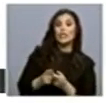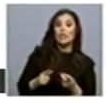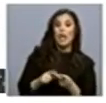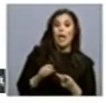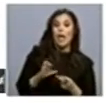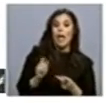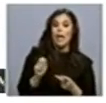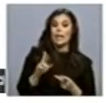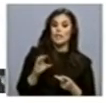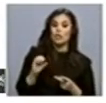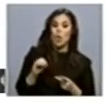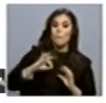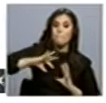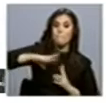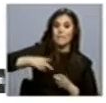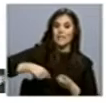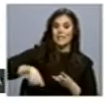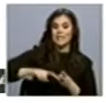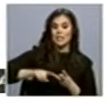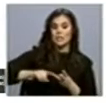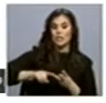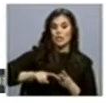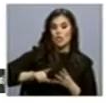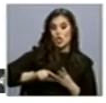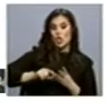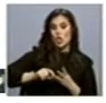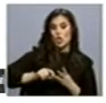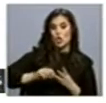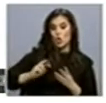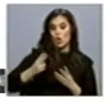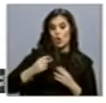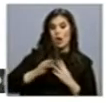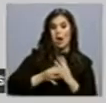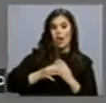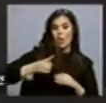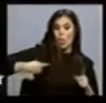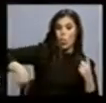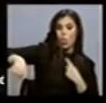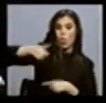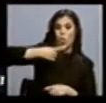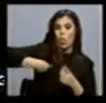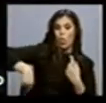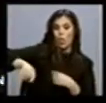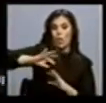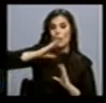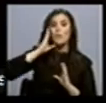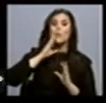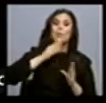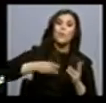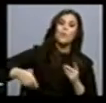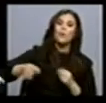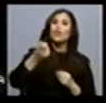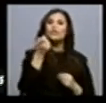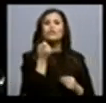exoplaneta, que orbita há 11 dias, e depois dois anéis de poeira. E, curiosamente, Estela, uma fonte de luz, algures ali no